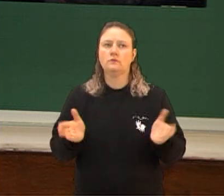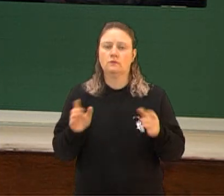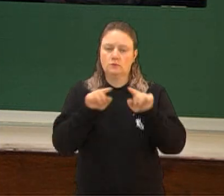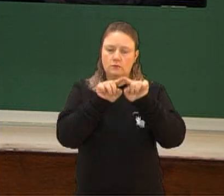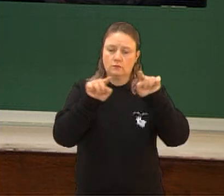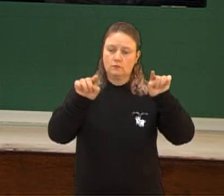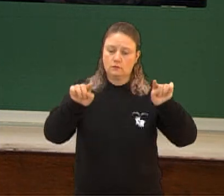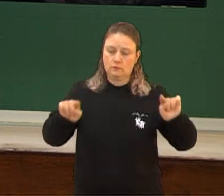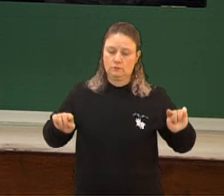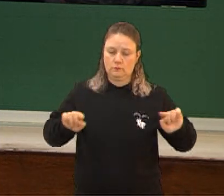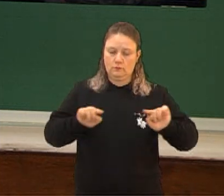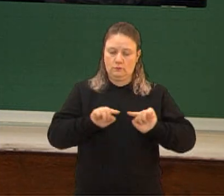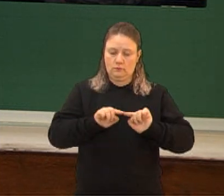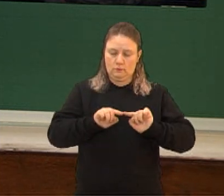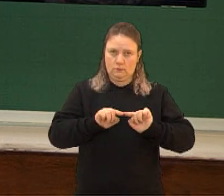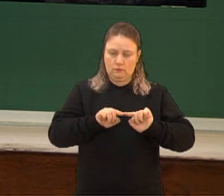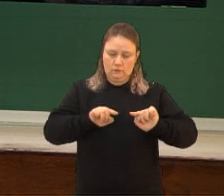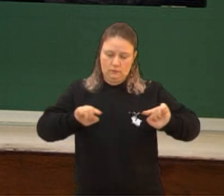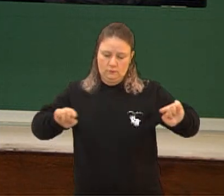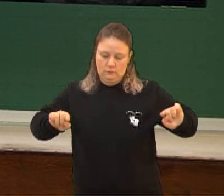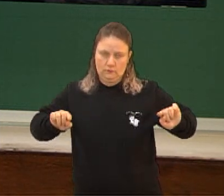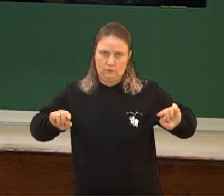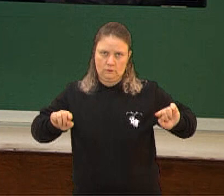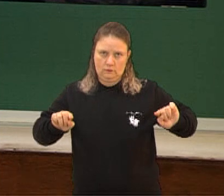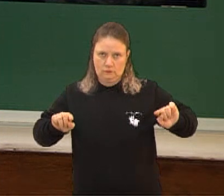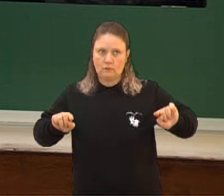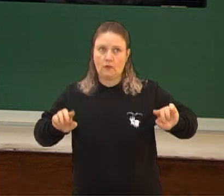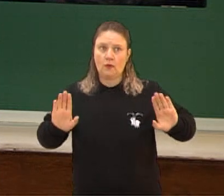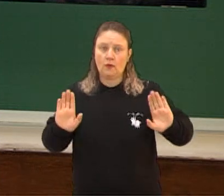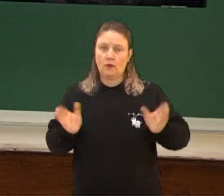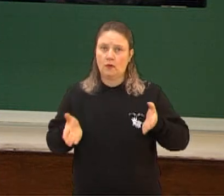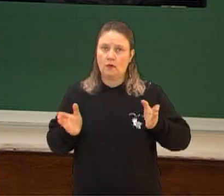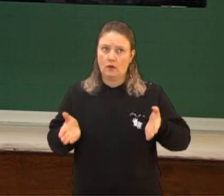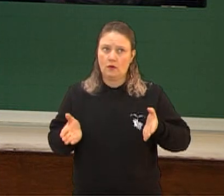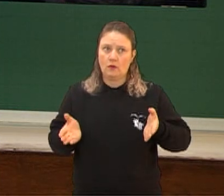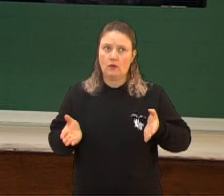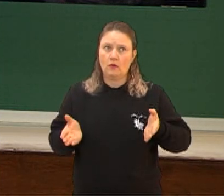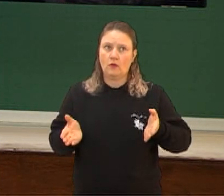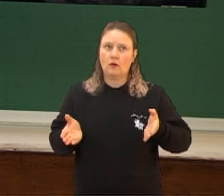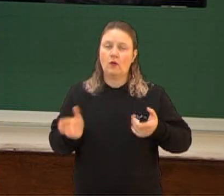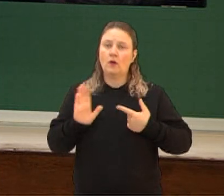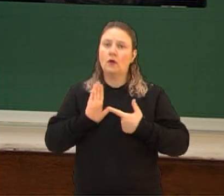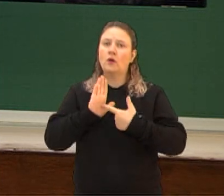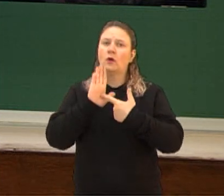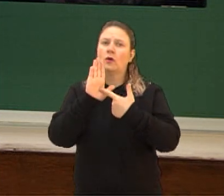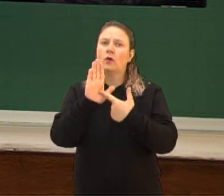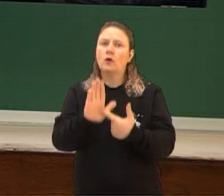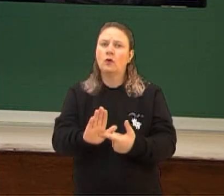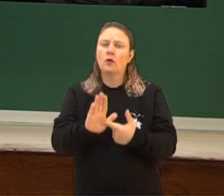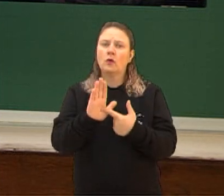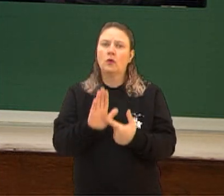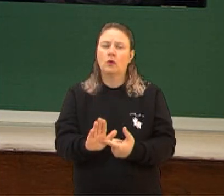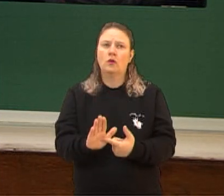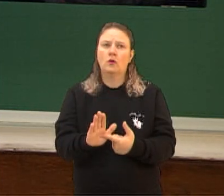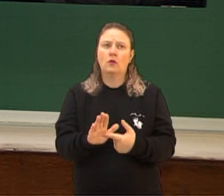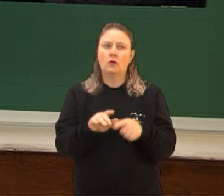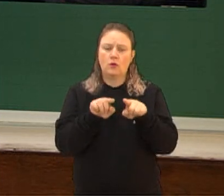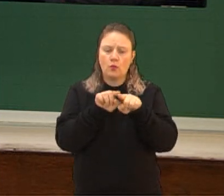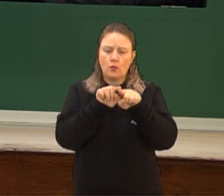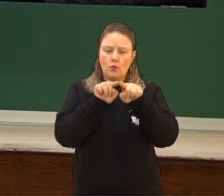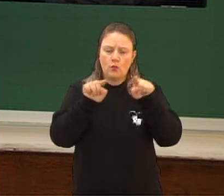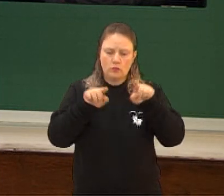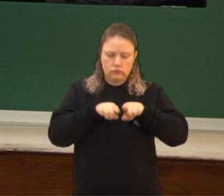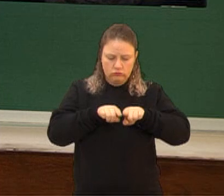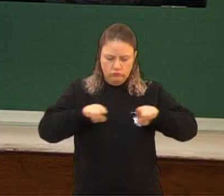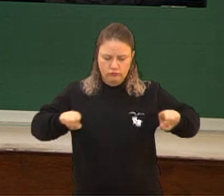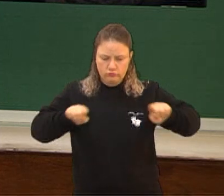base inferior, base superior, colocando em pé. A área do trapézio ela é dada pela soma da base maior com a base